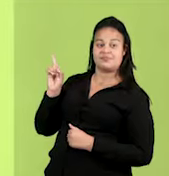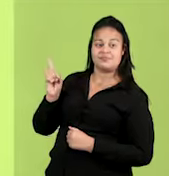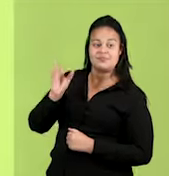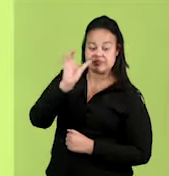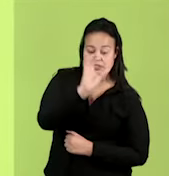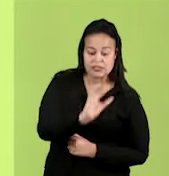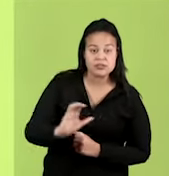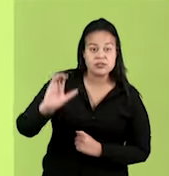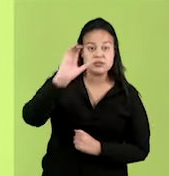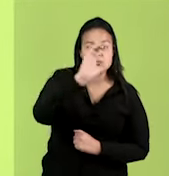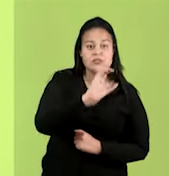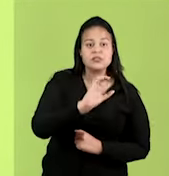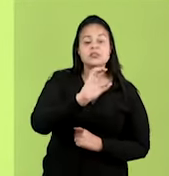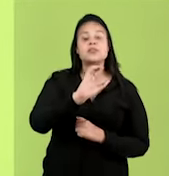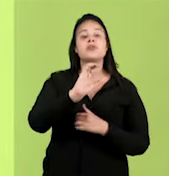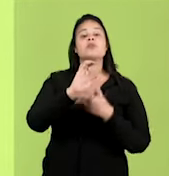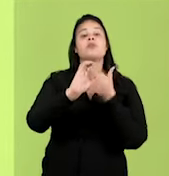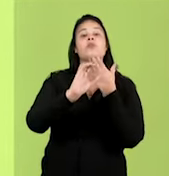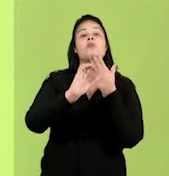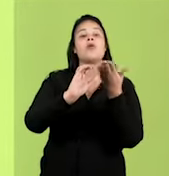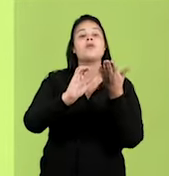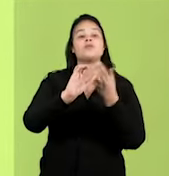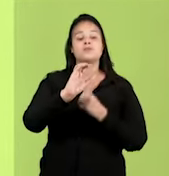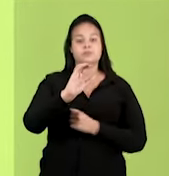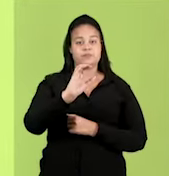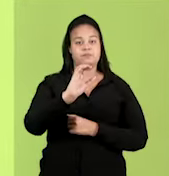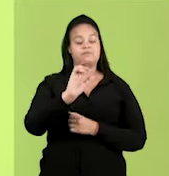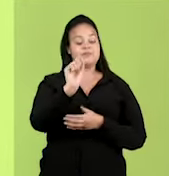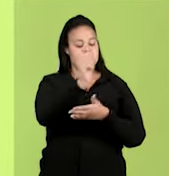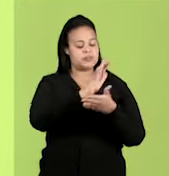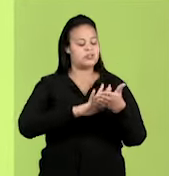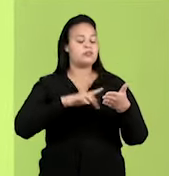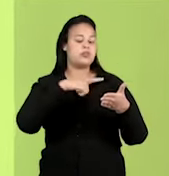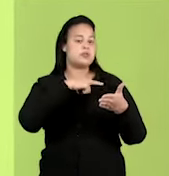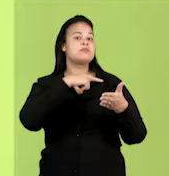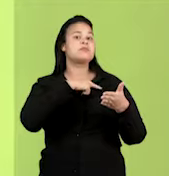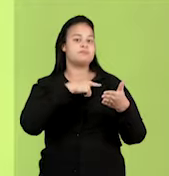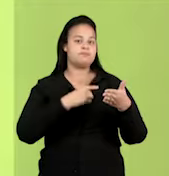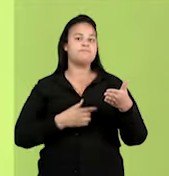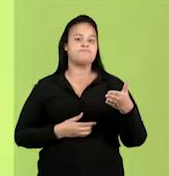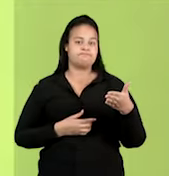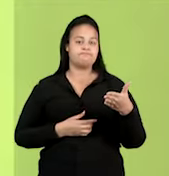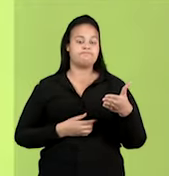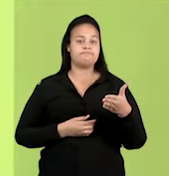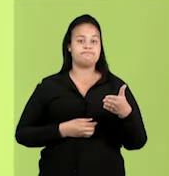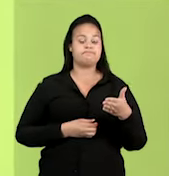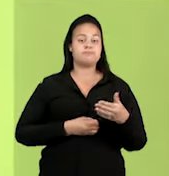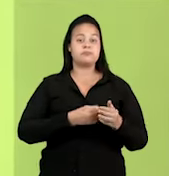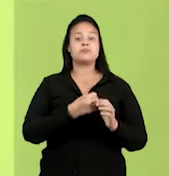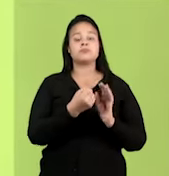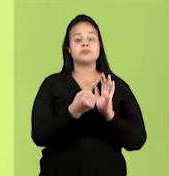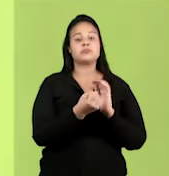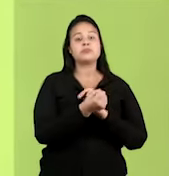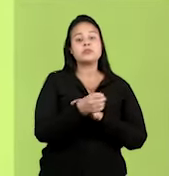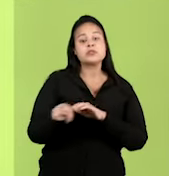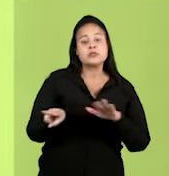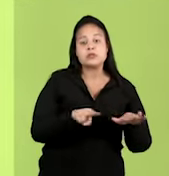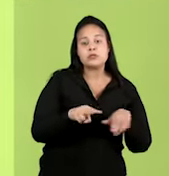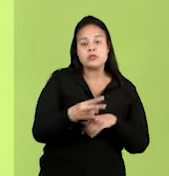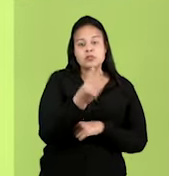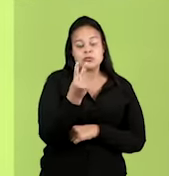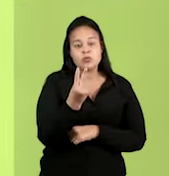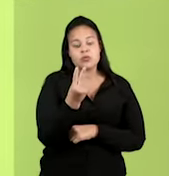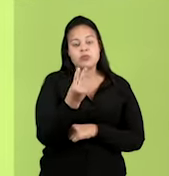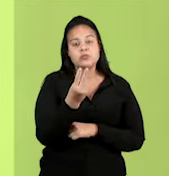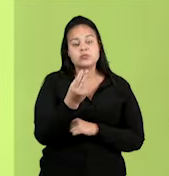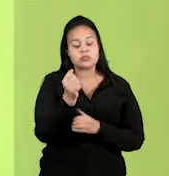circunscrito é esse que está no exercício 3, semana 2,